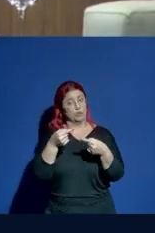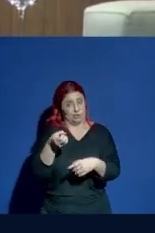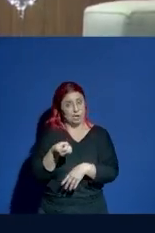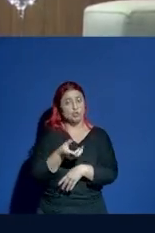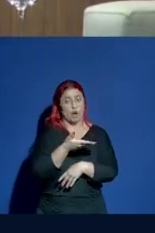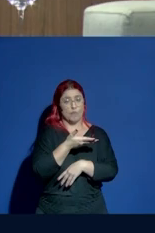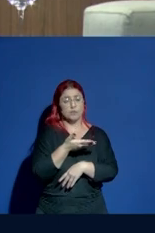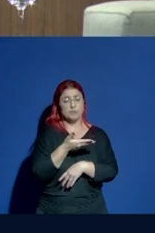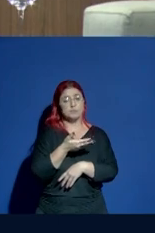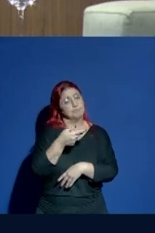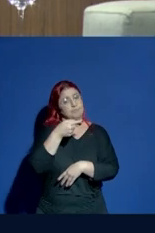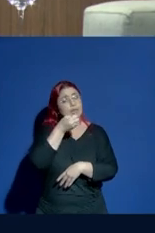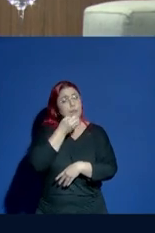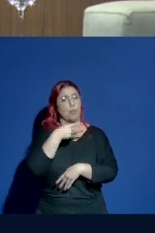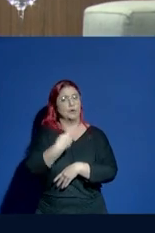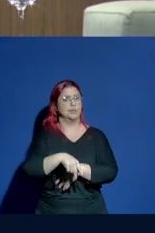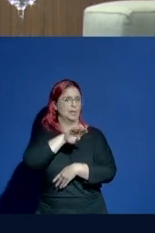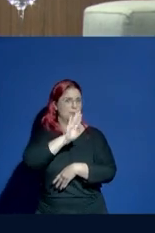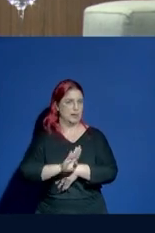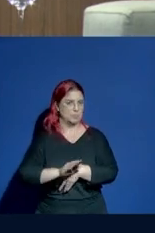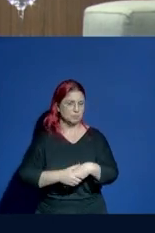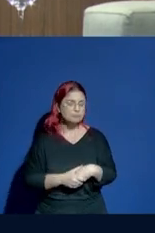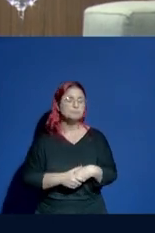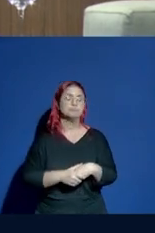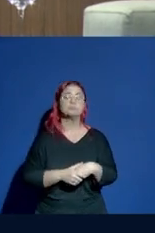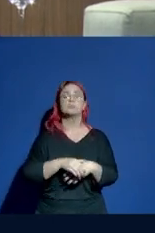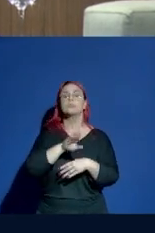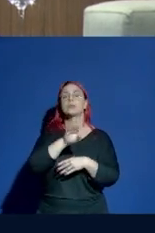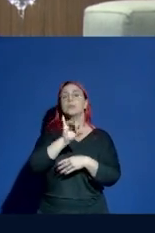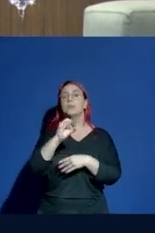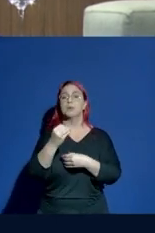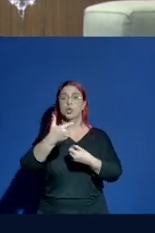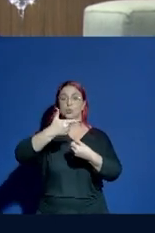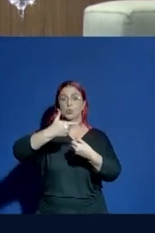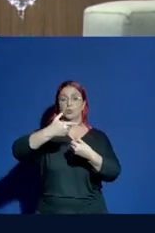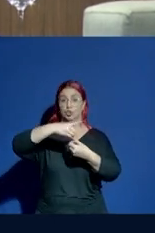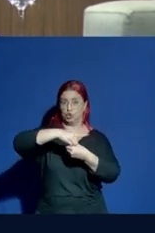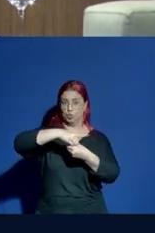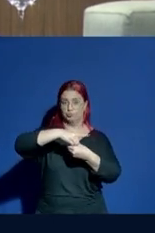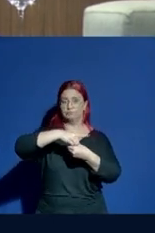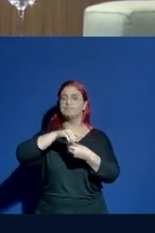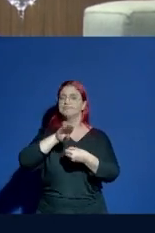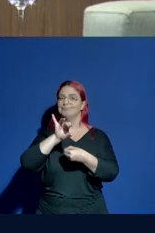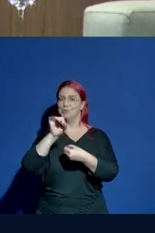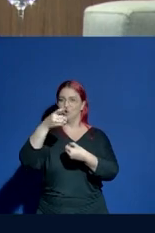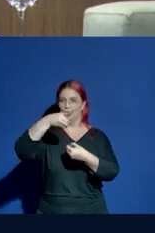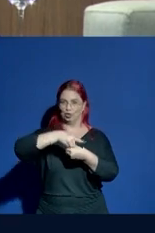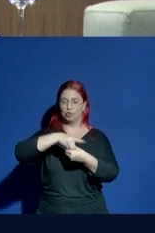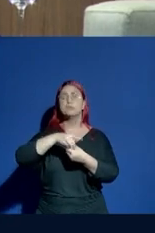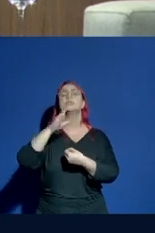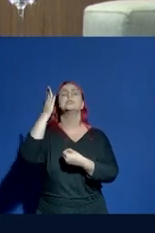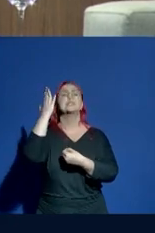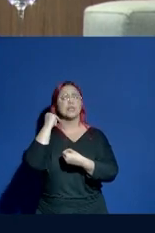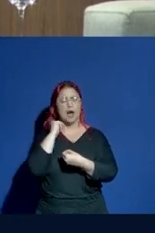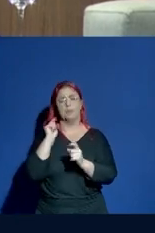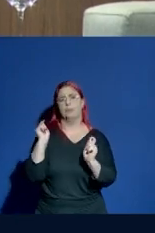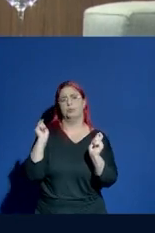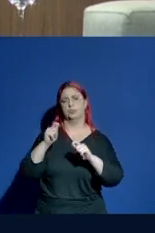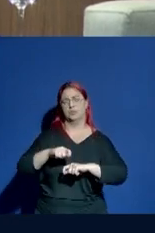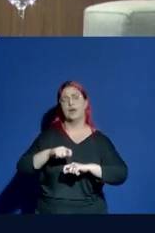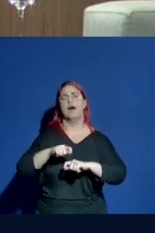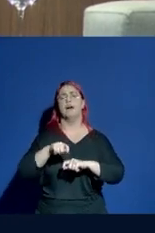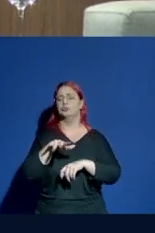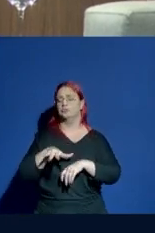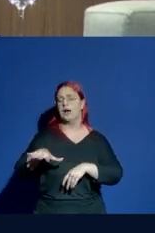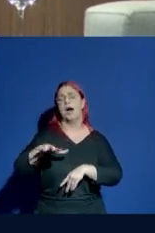e fundamentais para o país a questão do biodiesel nós todos sabemos da nossas potencialidades na área da